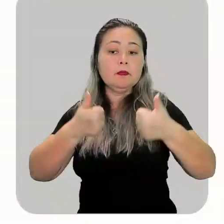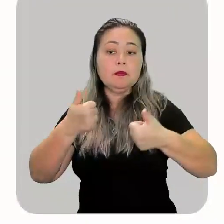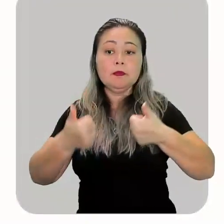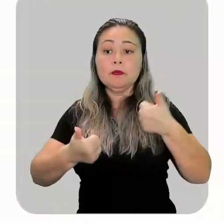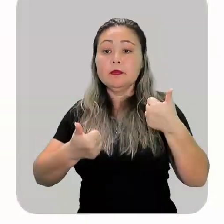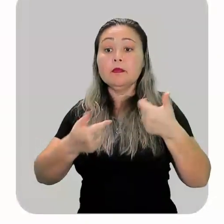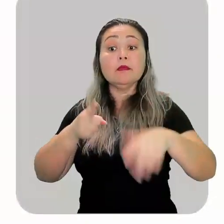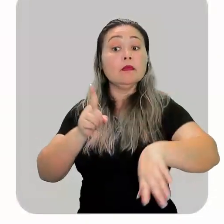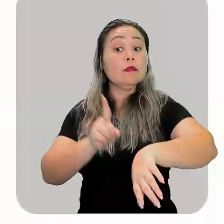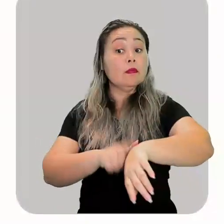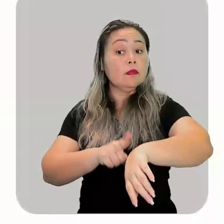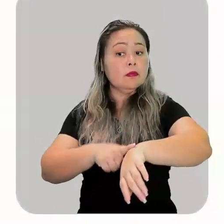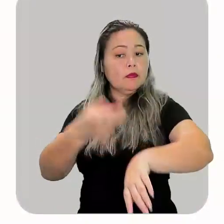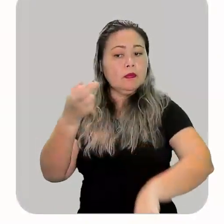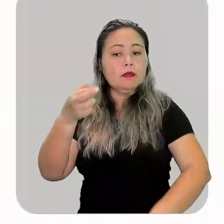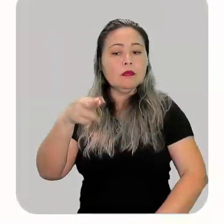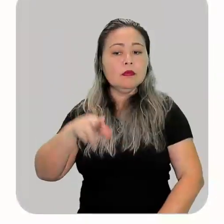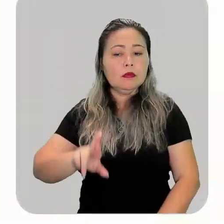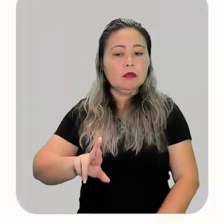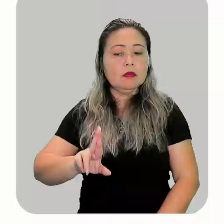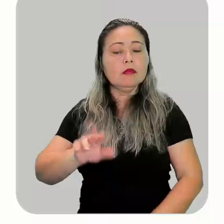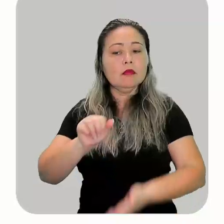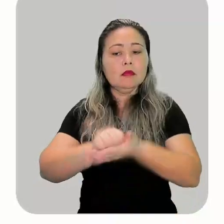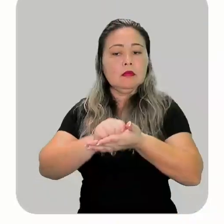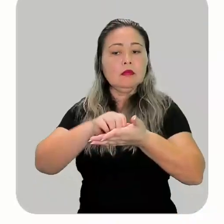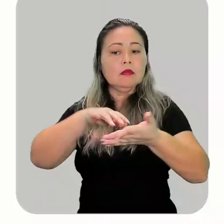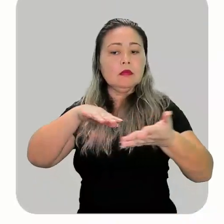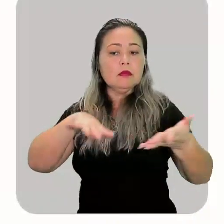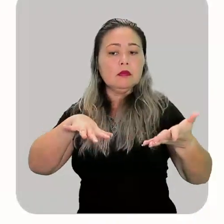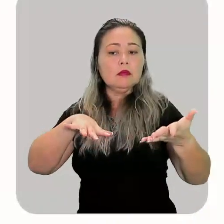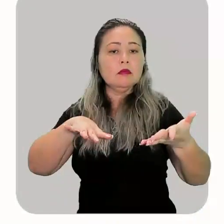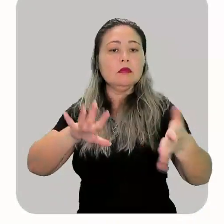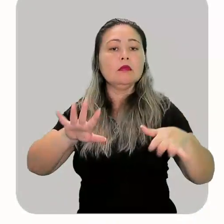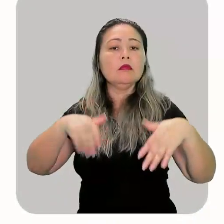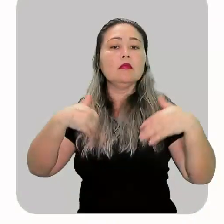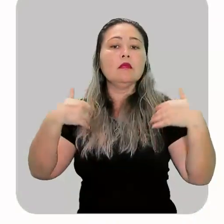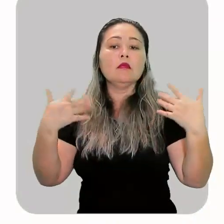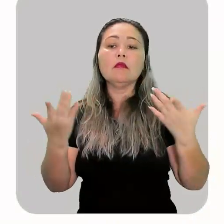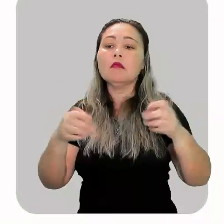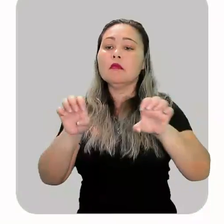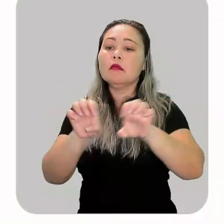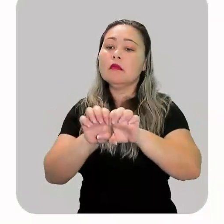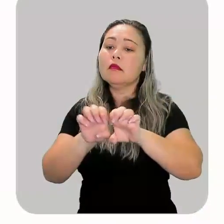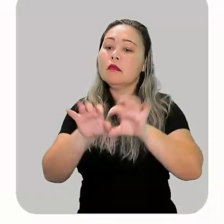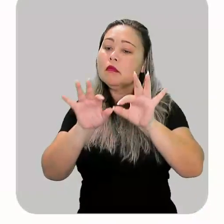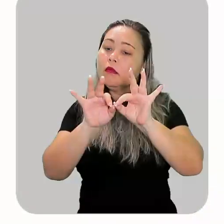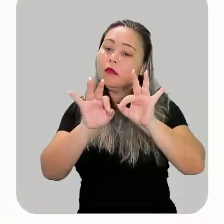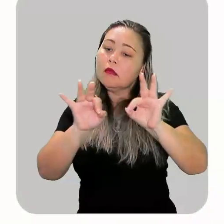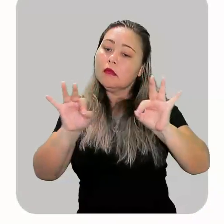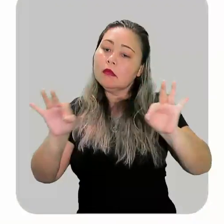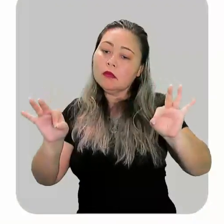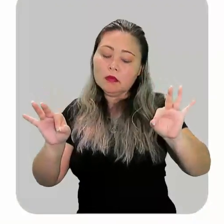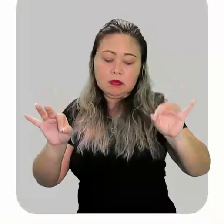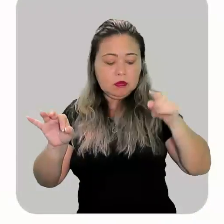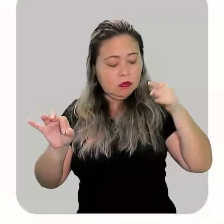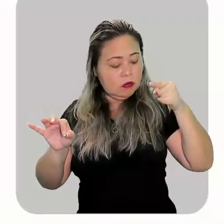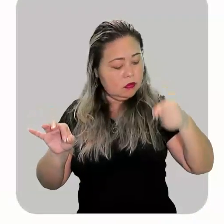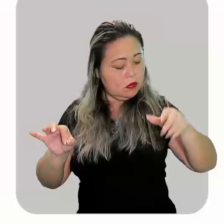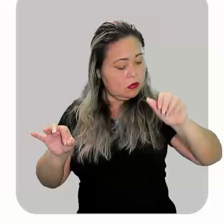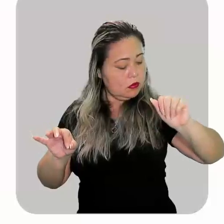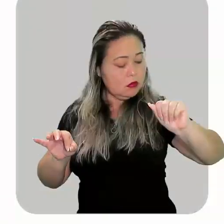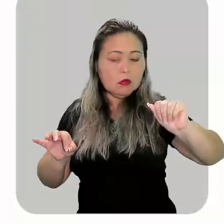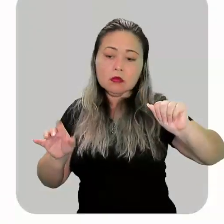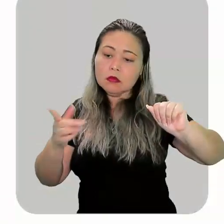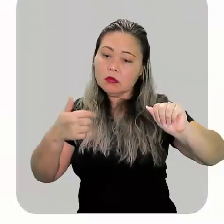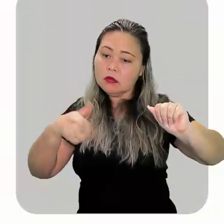Beleza. Vamos à hora de recuperar? Vamos fazer uma atividade? Vamos ver. Determine a equação da reta que passa pelo ponto